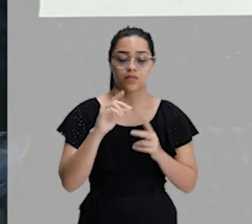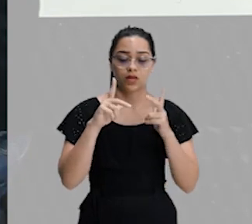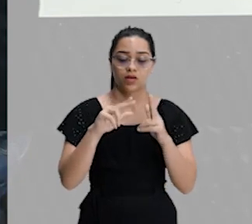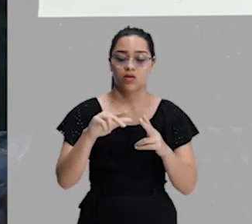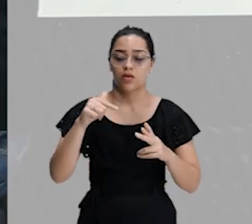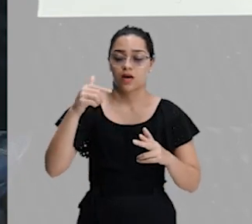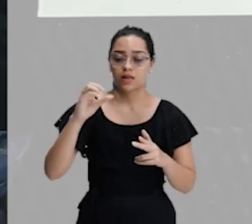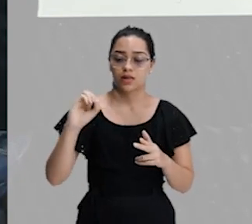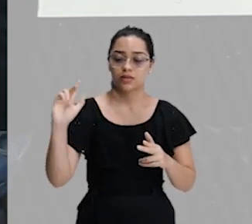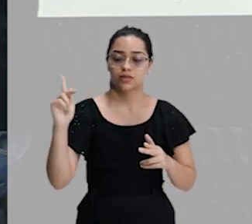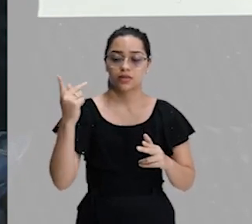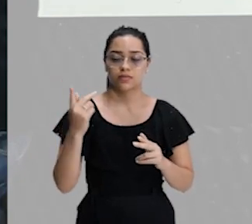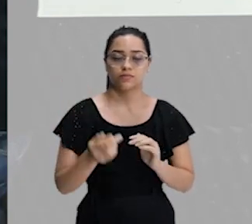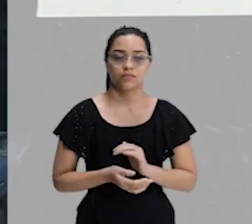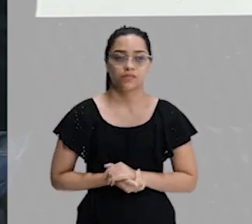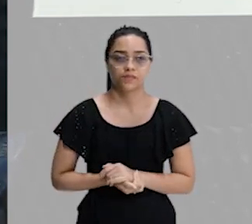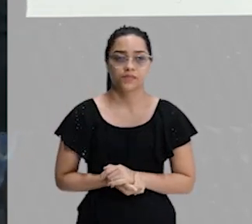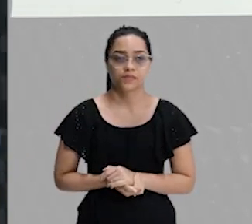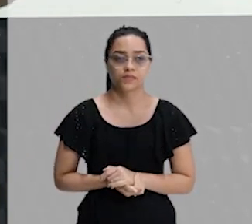igual a 10H.